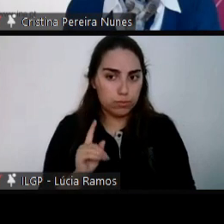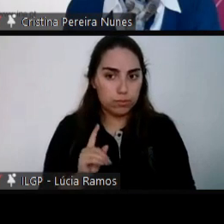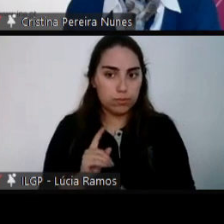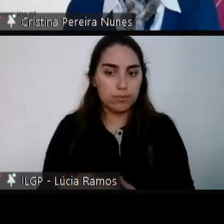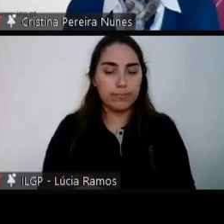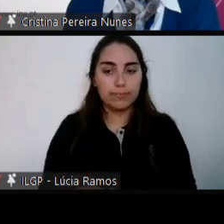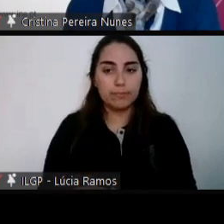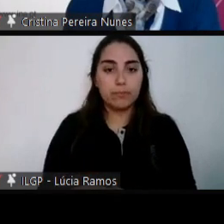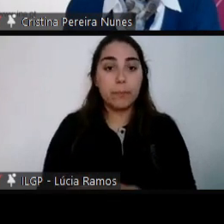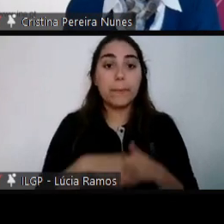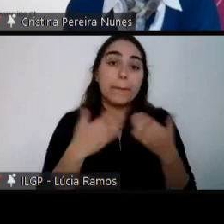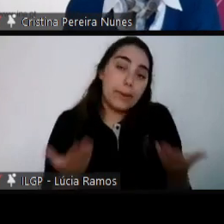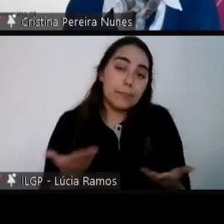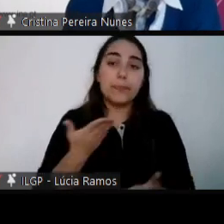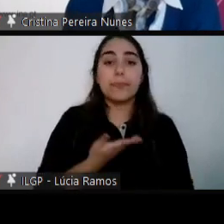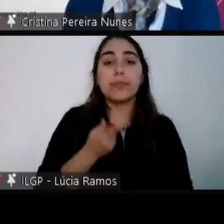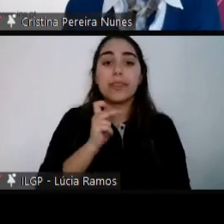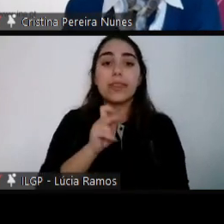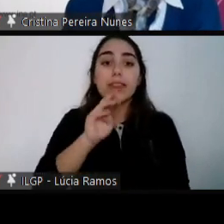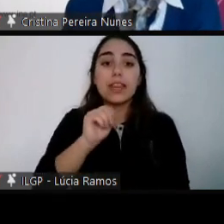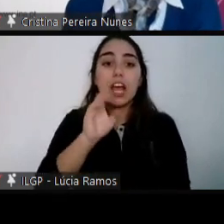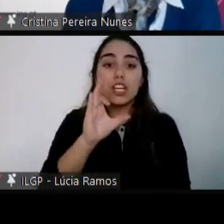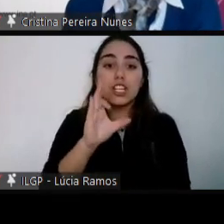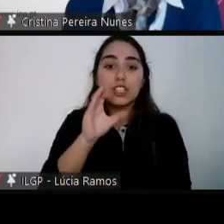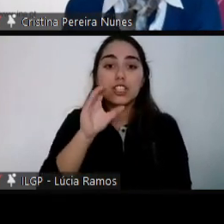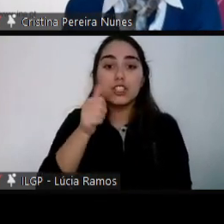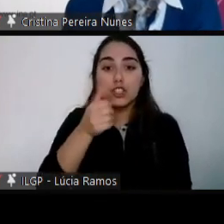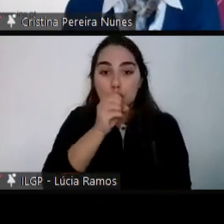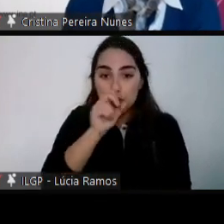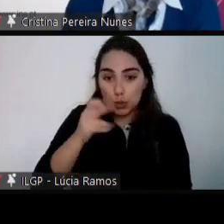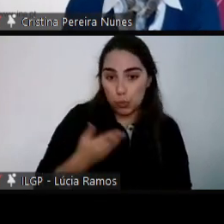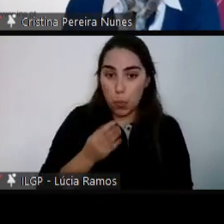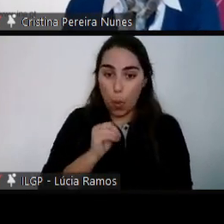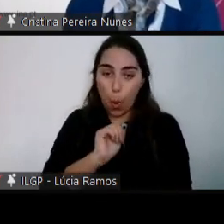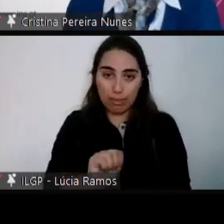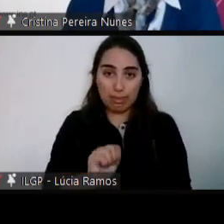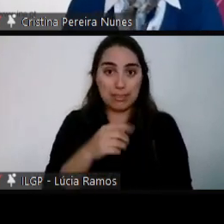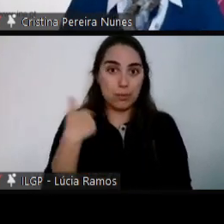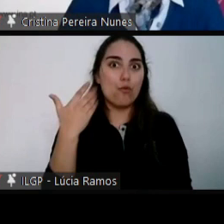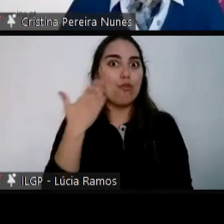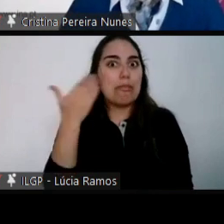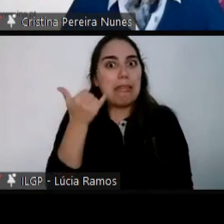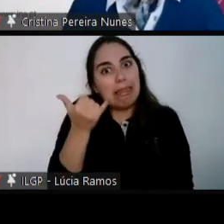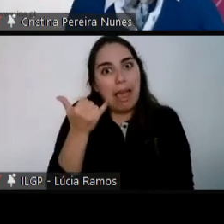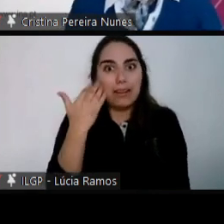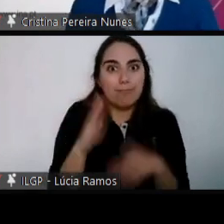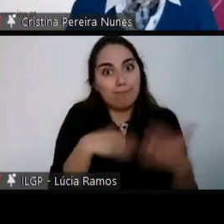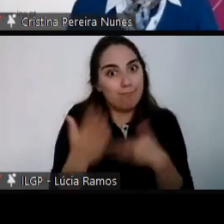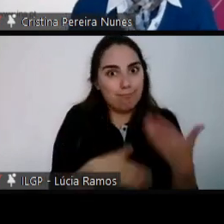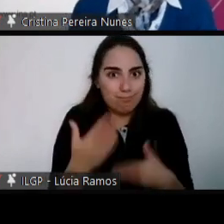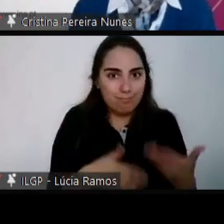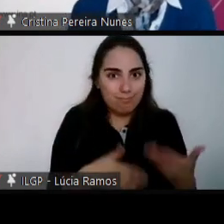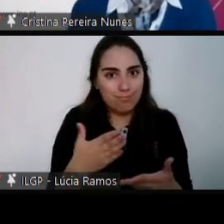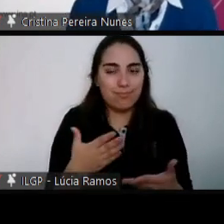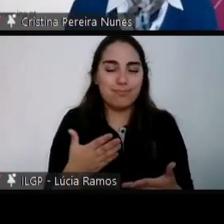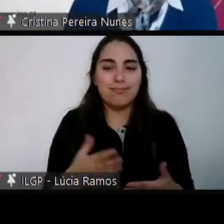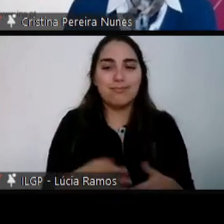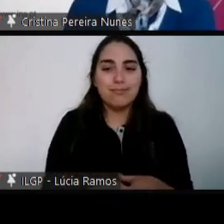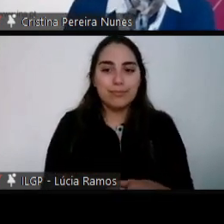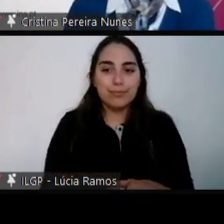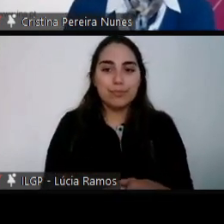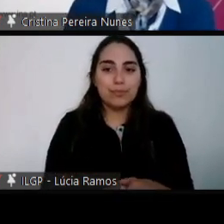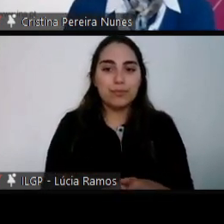Os dashboards, eu vou tentar acelerar um bocadinho, eu também não quero estragar o tempo aos meus colegas, é aquilo que nós chamamos